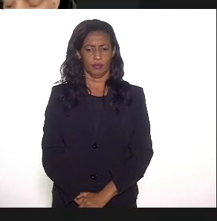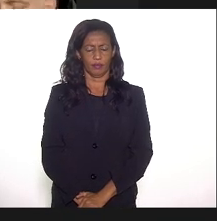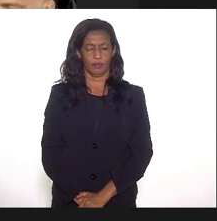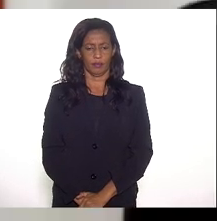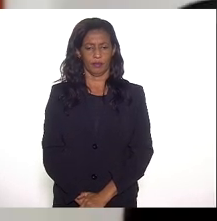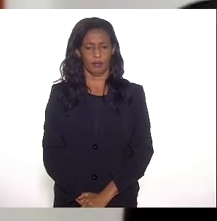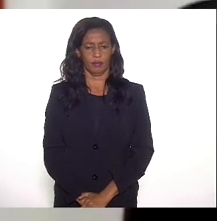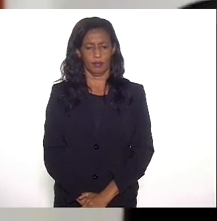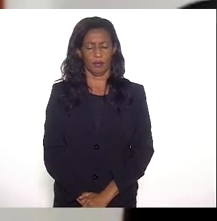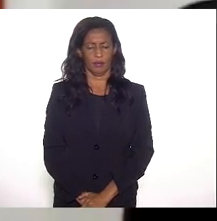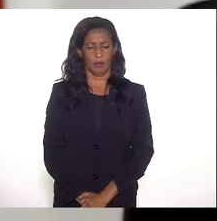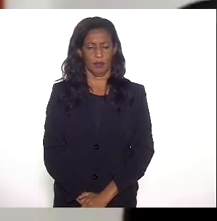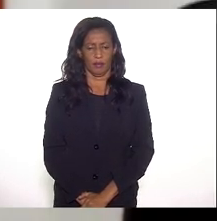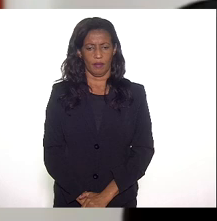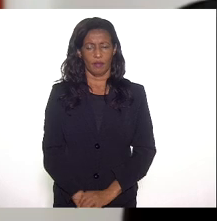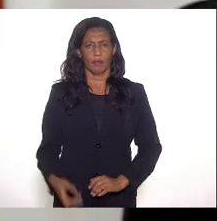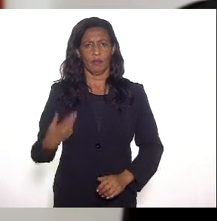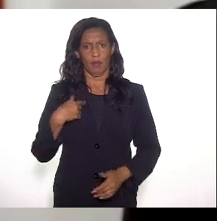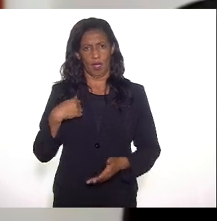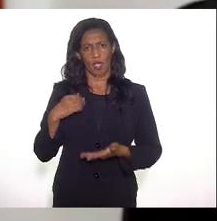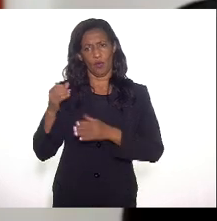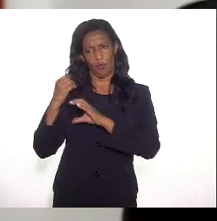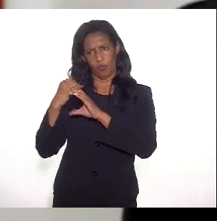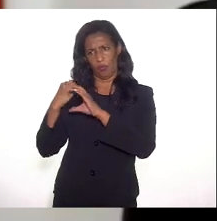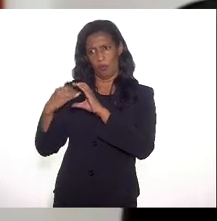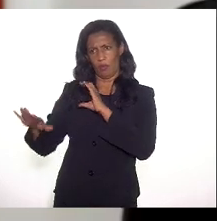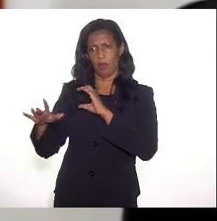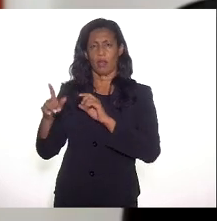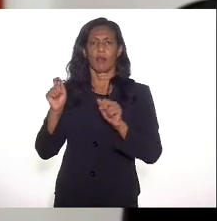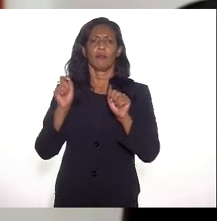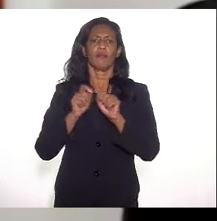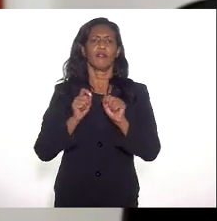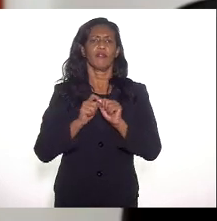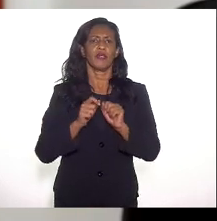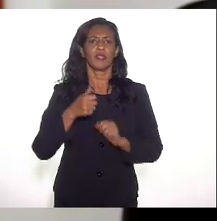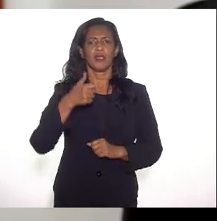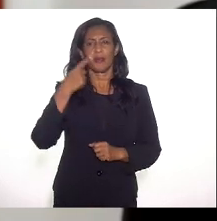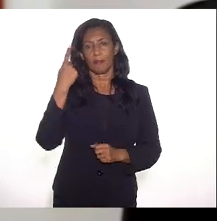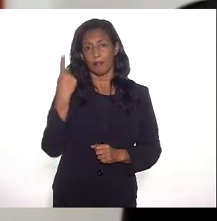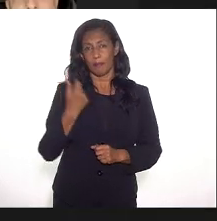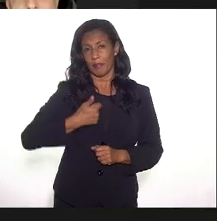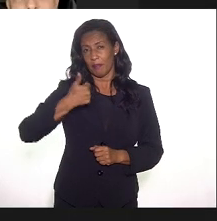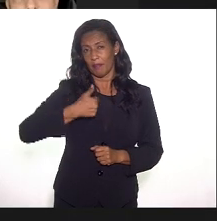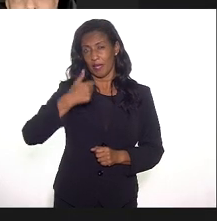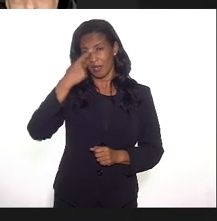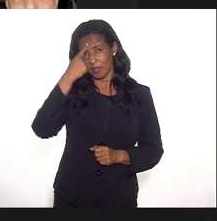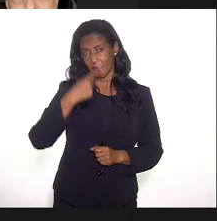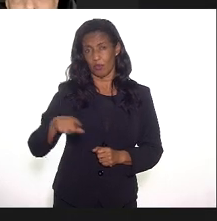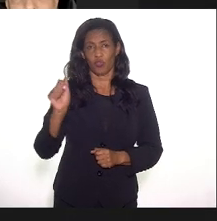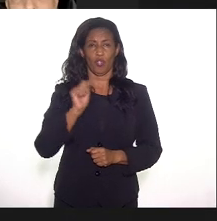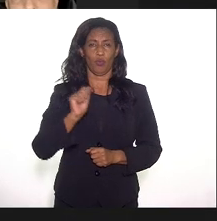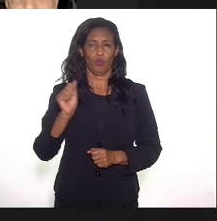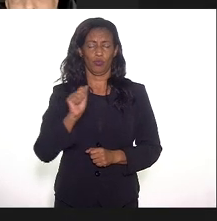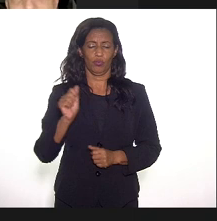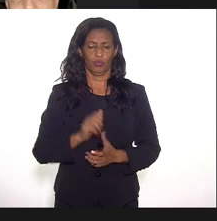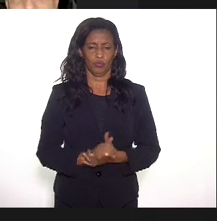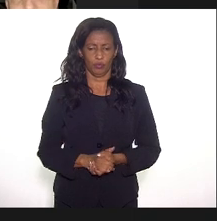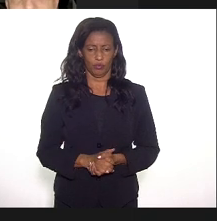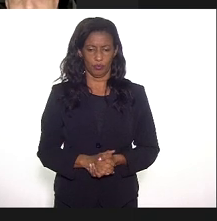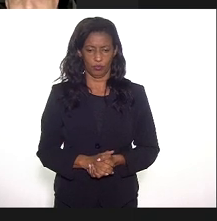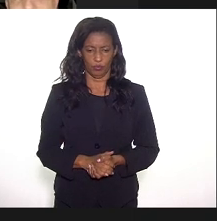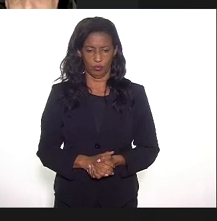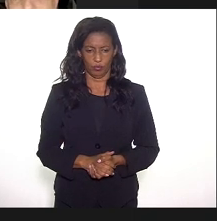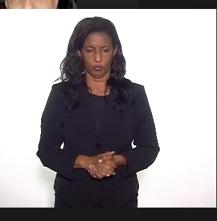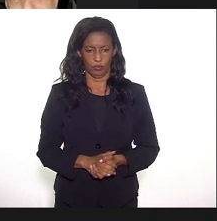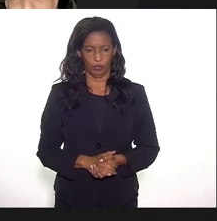Eu vou encaminhar, tia, para que seja realizado na primeira quinzena de agosto, tá bom? Okay? Ótimo. Então,